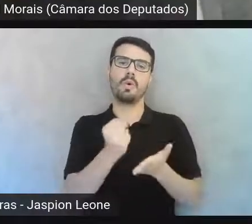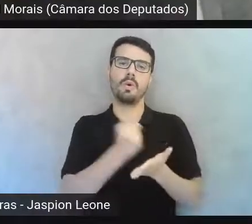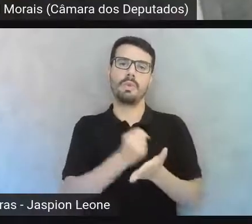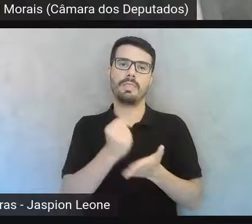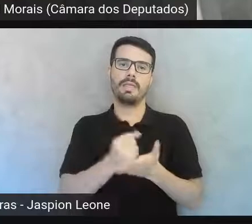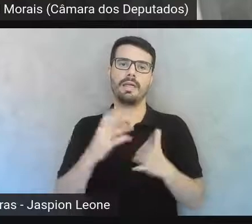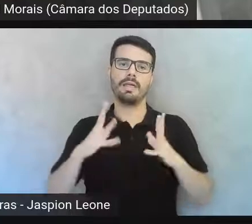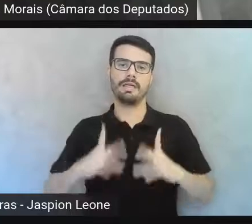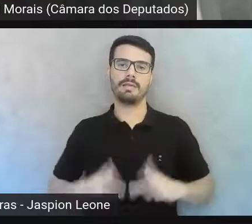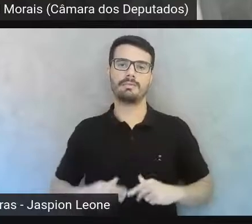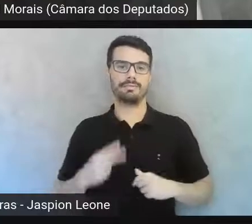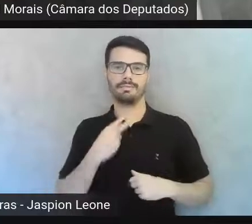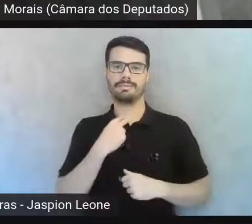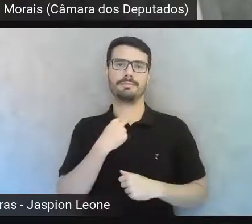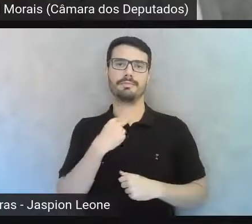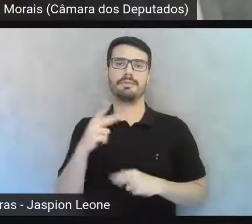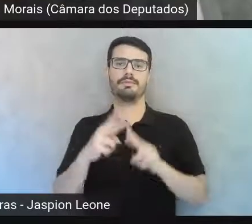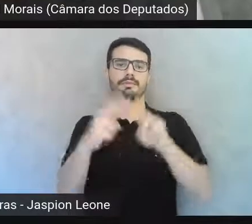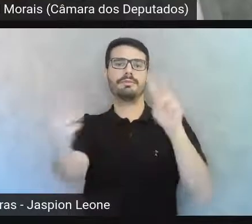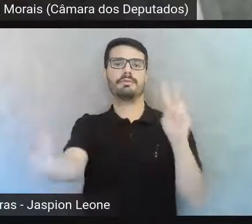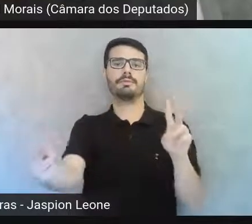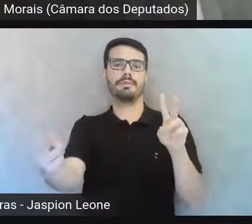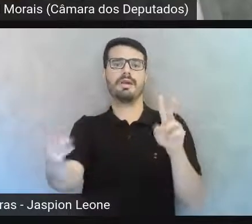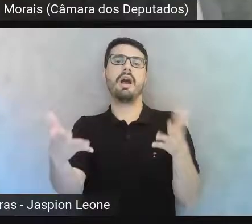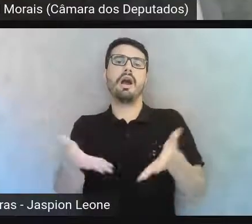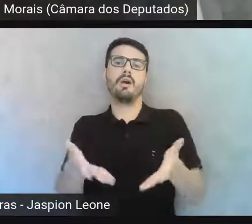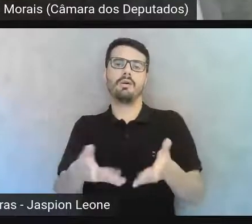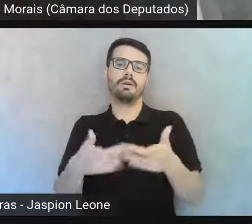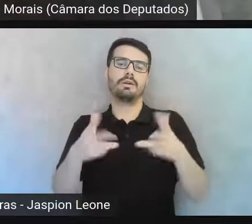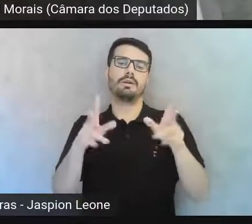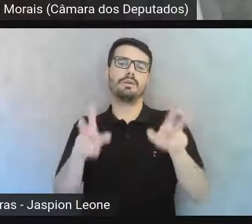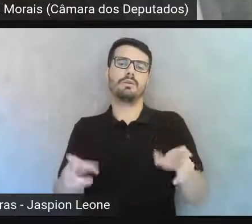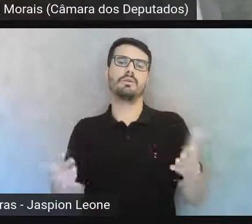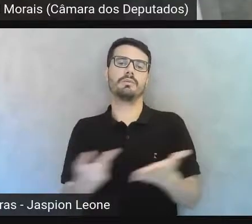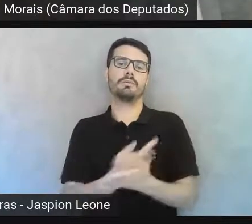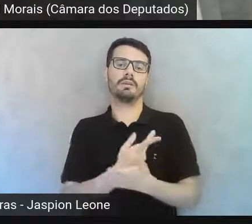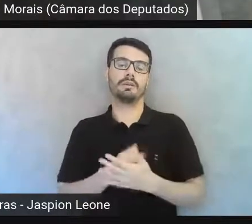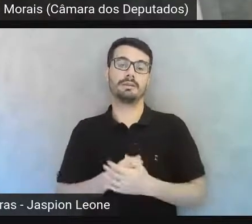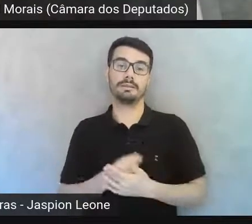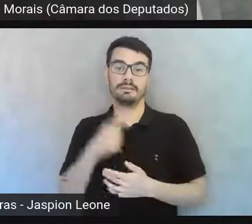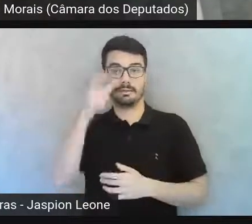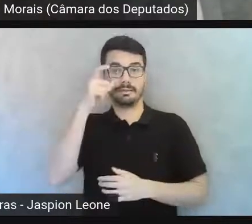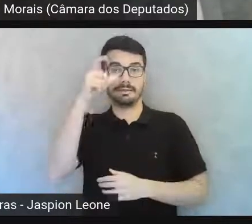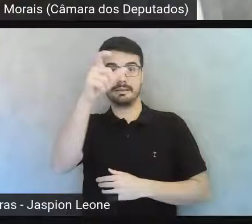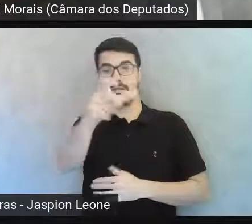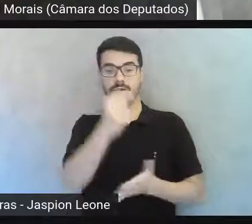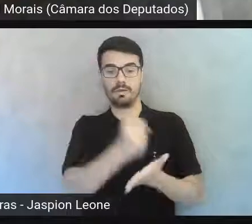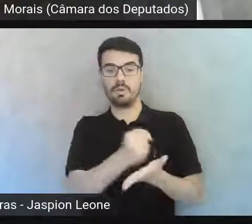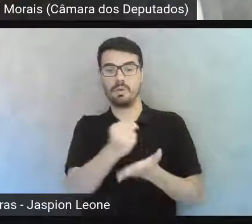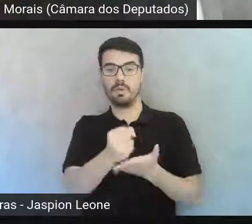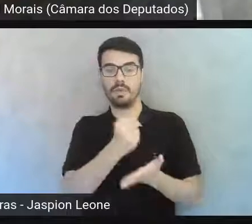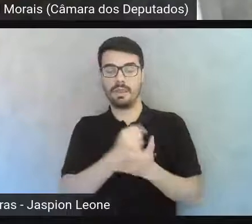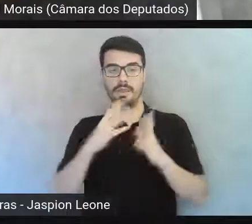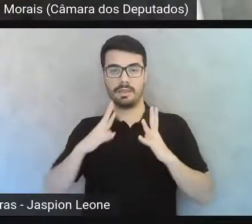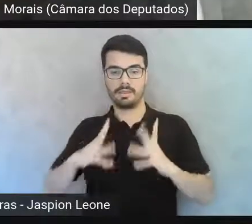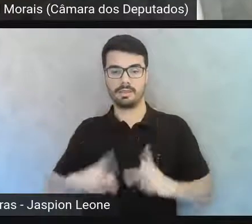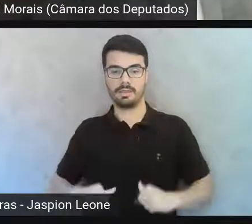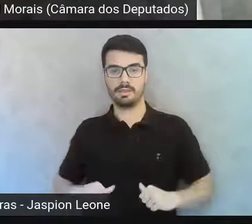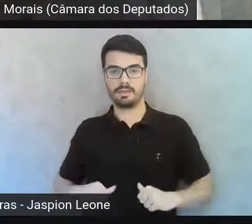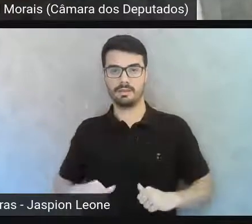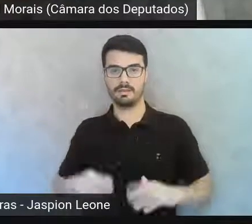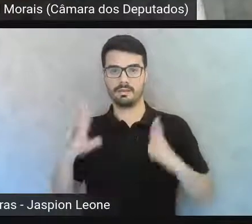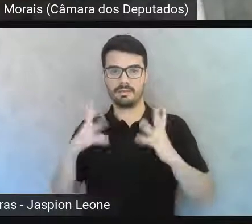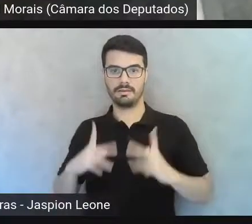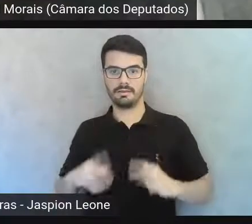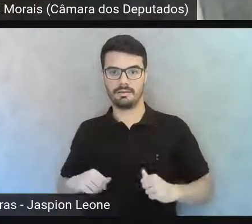para ser remoto, conforme a necessidade. E é interessante que o contrato de limpeza, a área a ser limpa